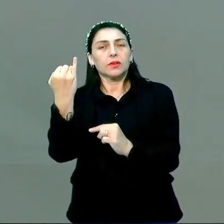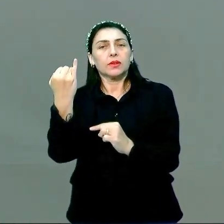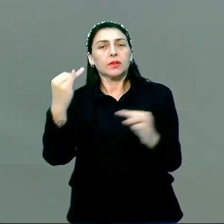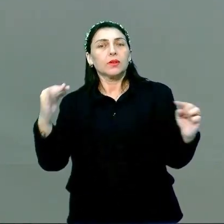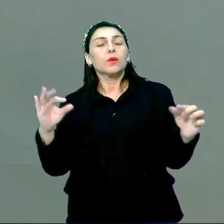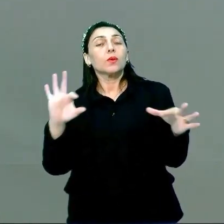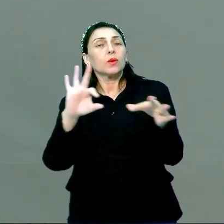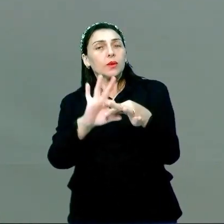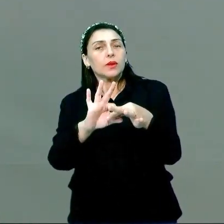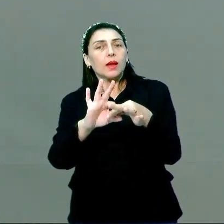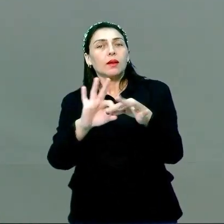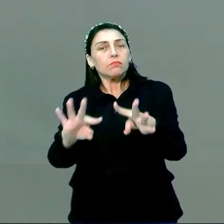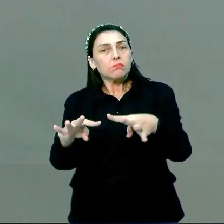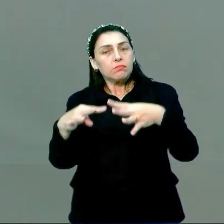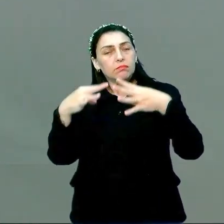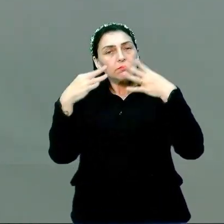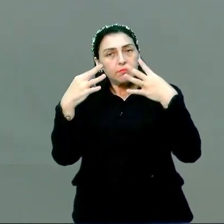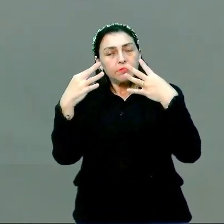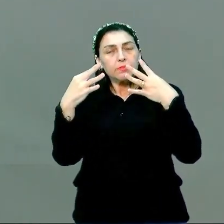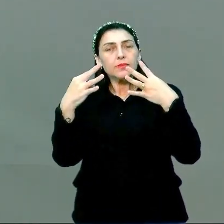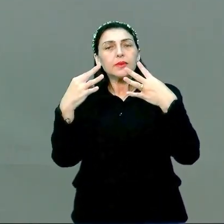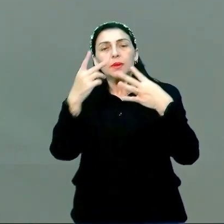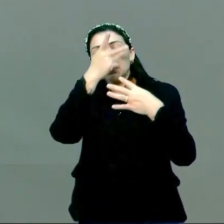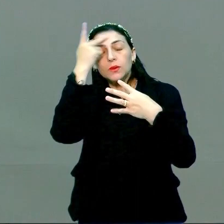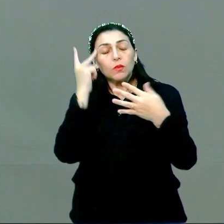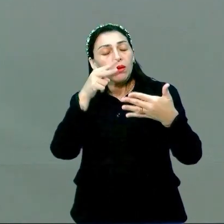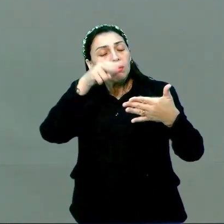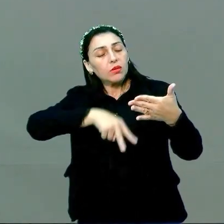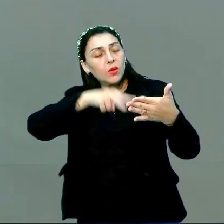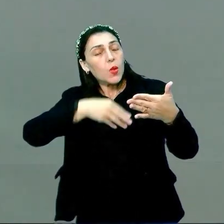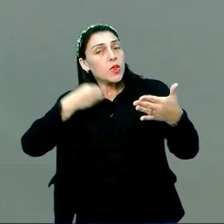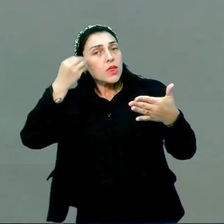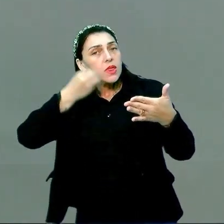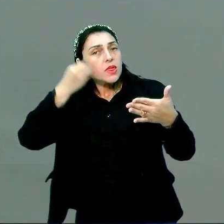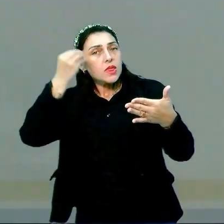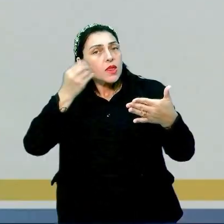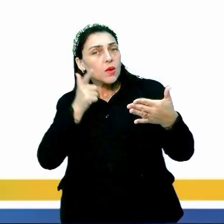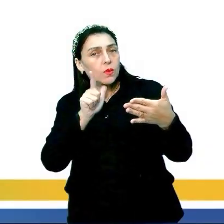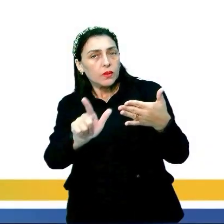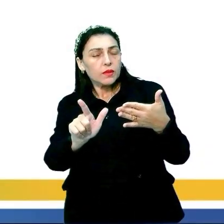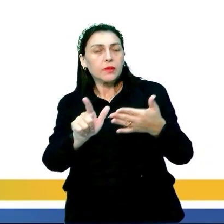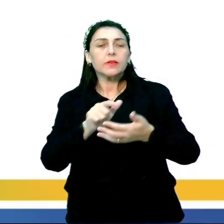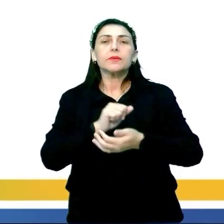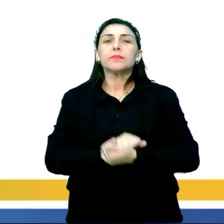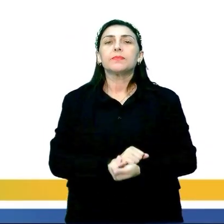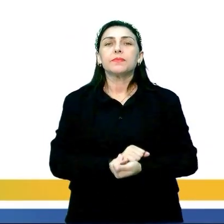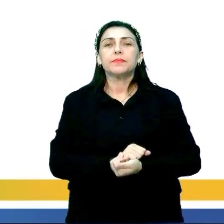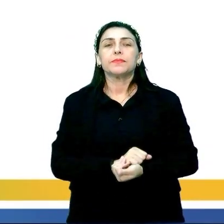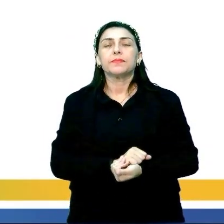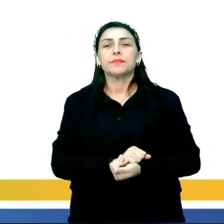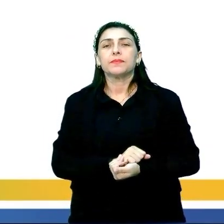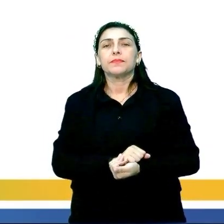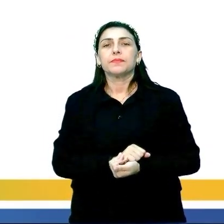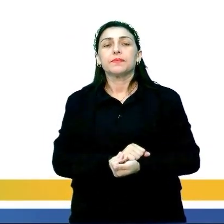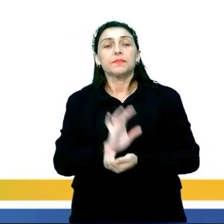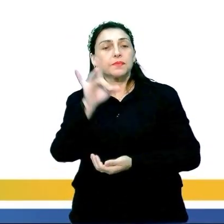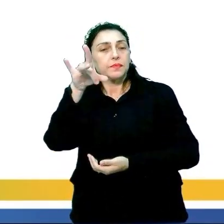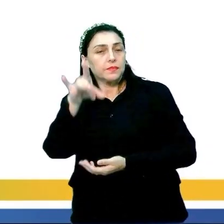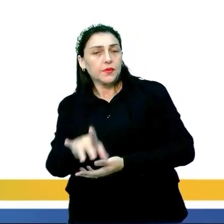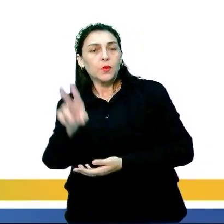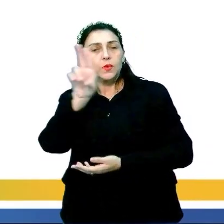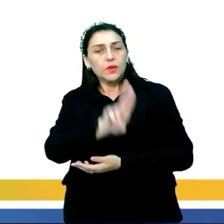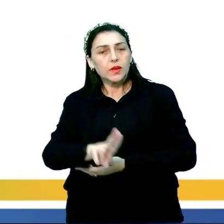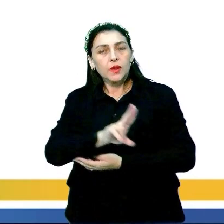da harmonização para chamar a atenção do público que eu estou tentando alcançar. E, por